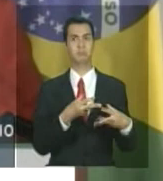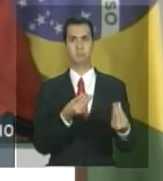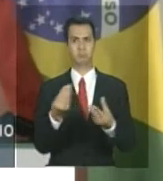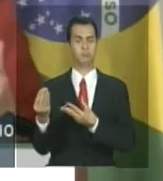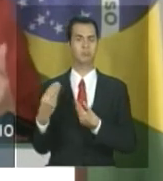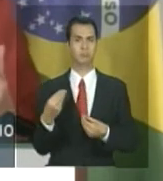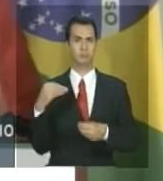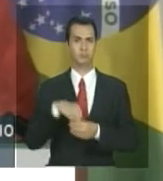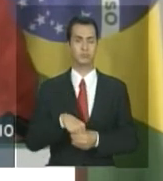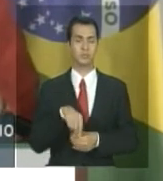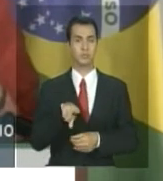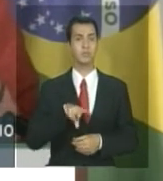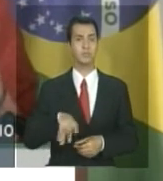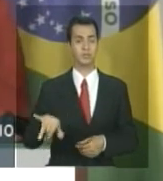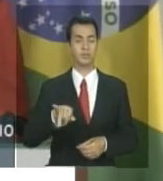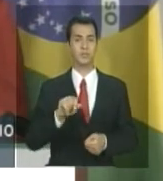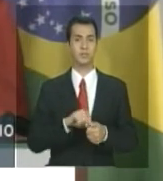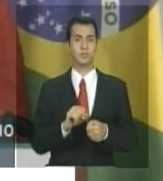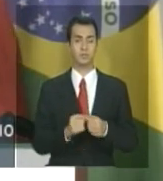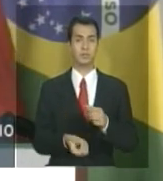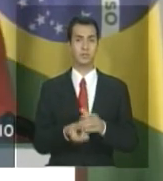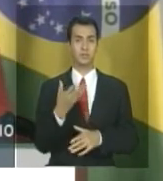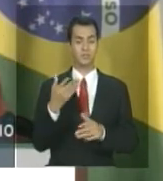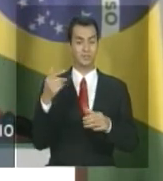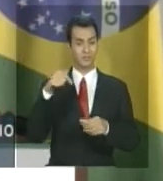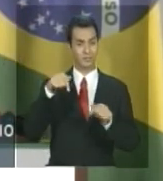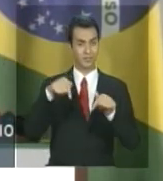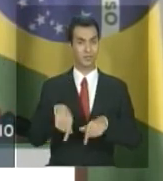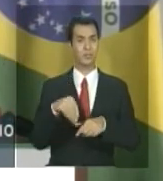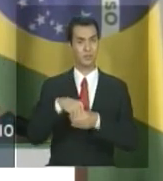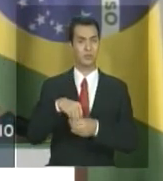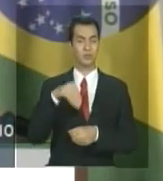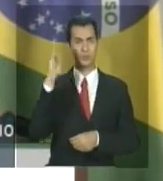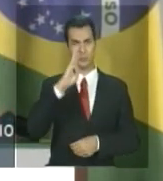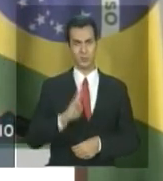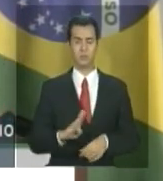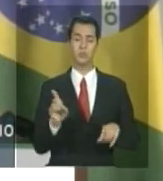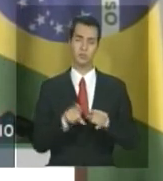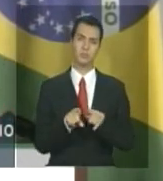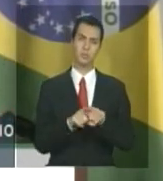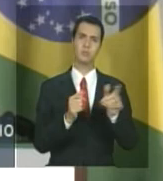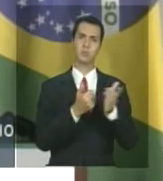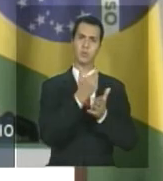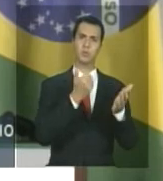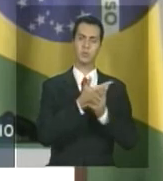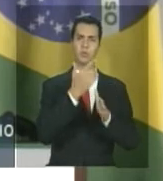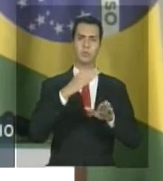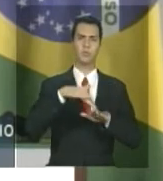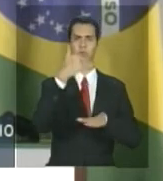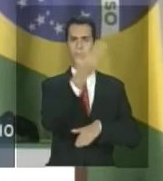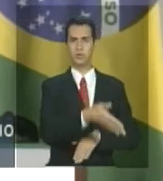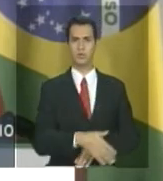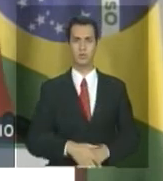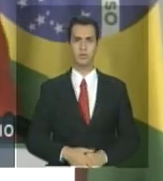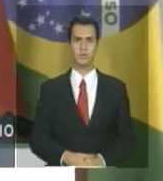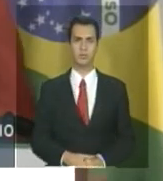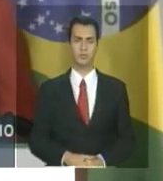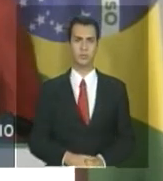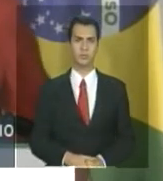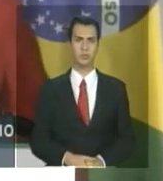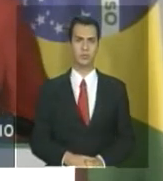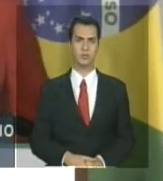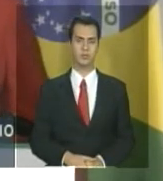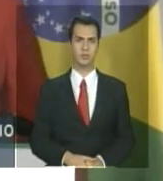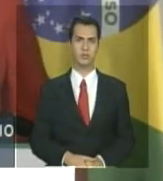estarão produzindo no Brasil e também importando de fora. Mas, para nós,